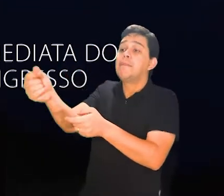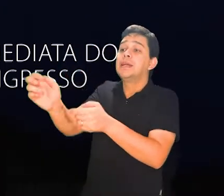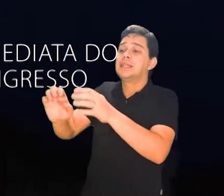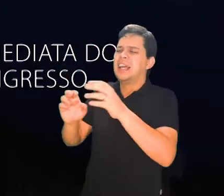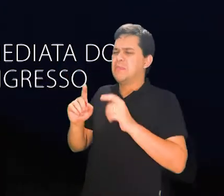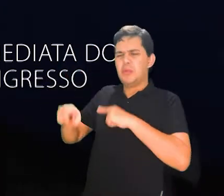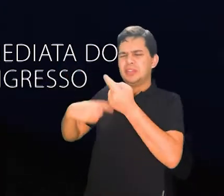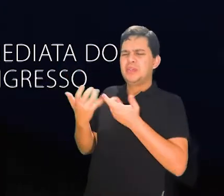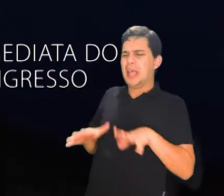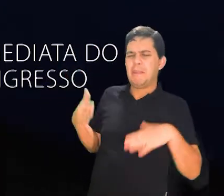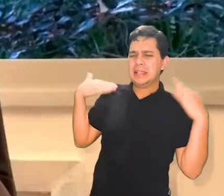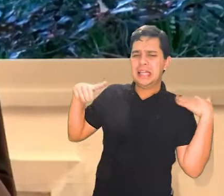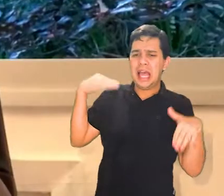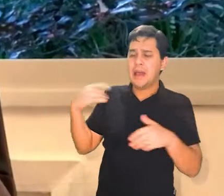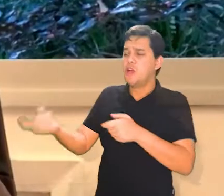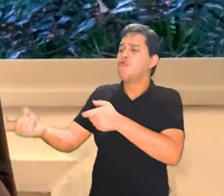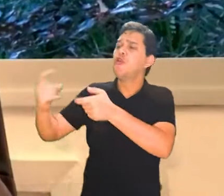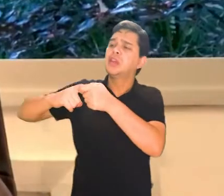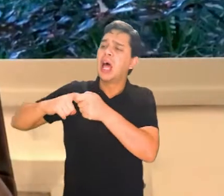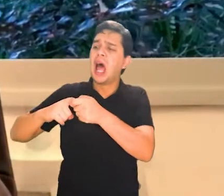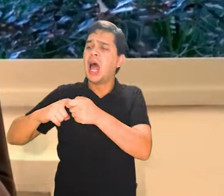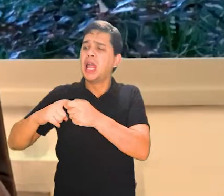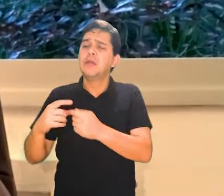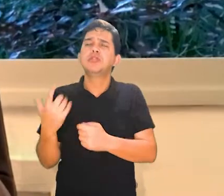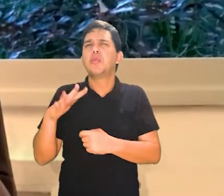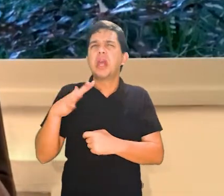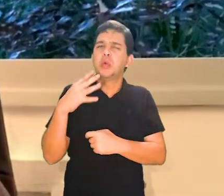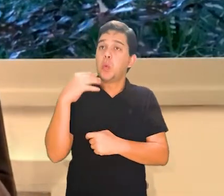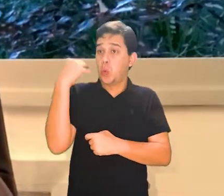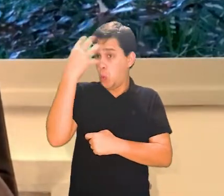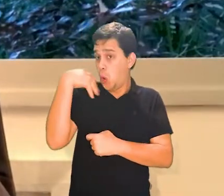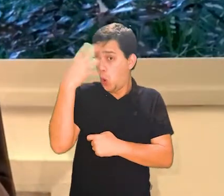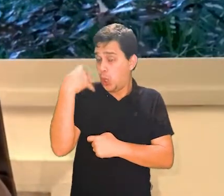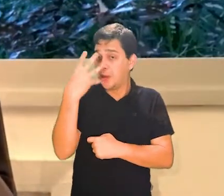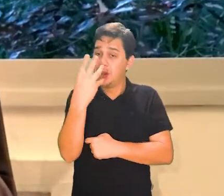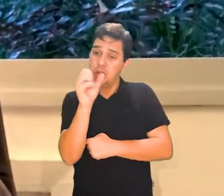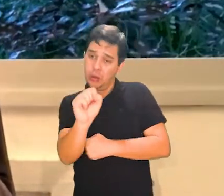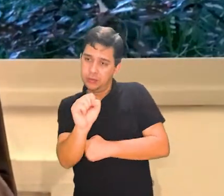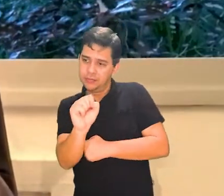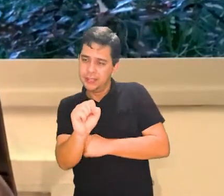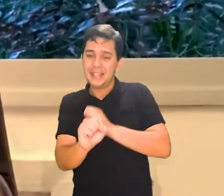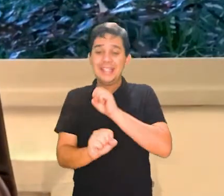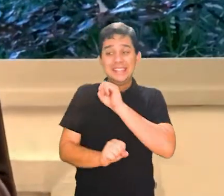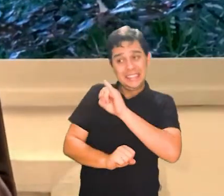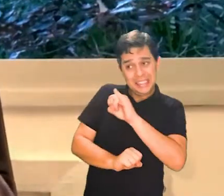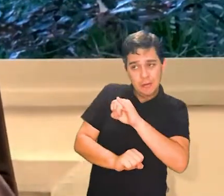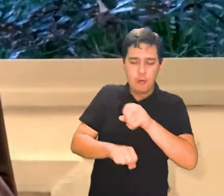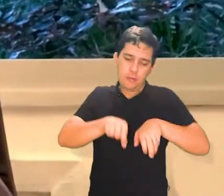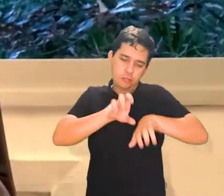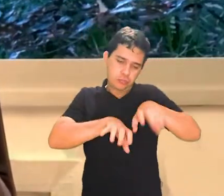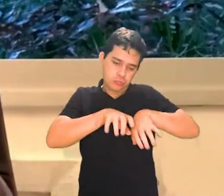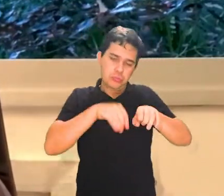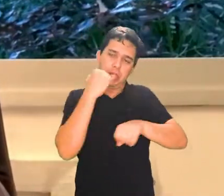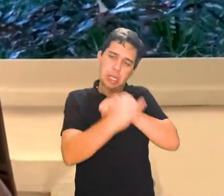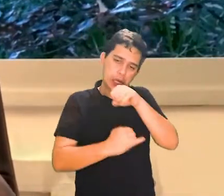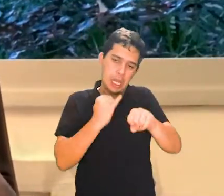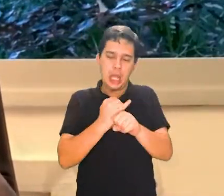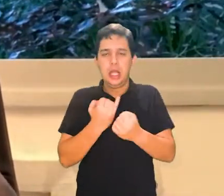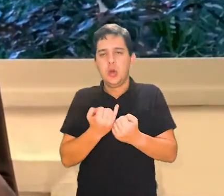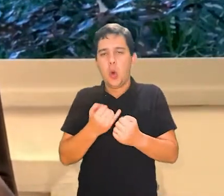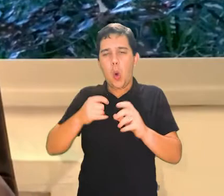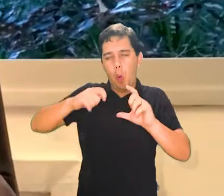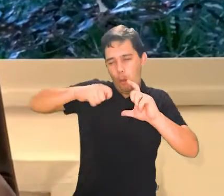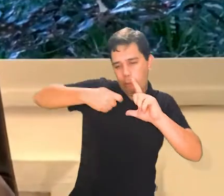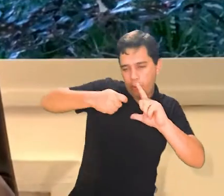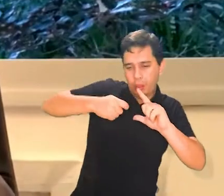de cartão de crédito, como em caso de cartão de débito, Pix, qualquer meio eletrônico. E se